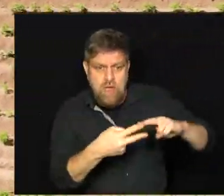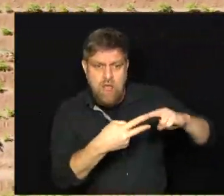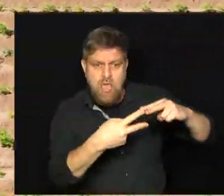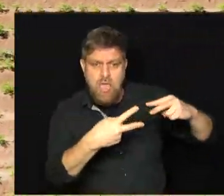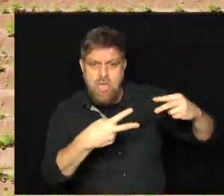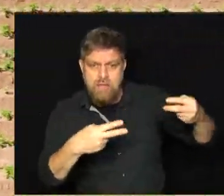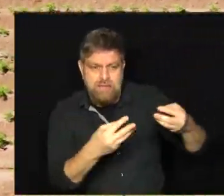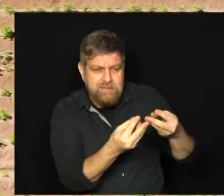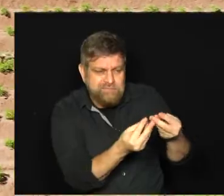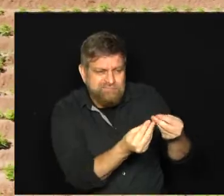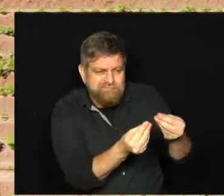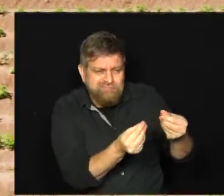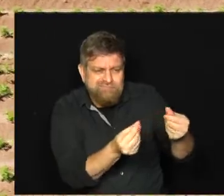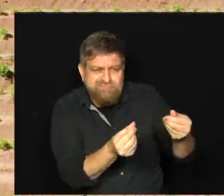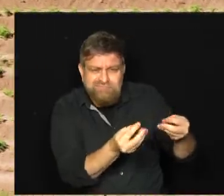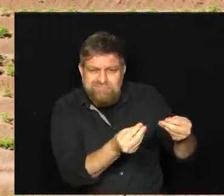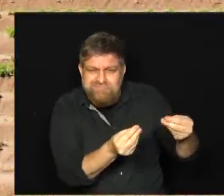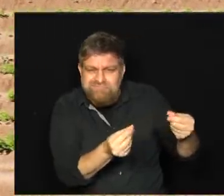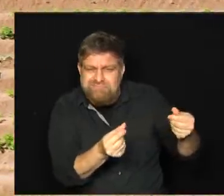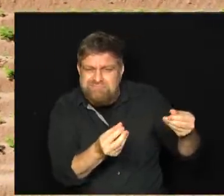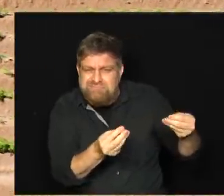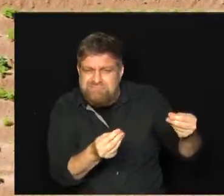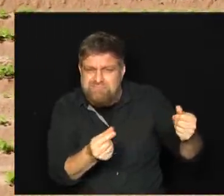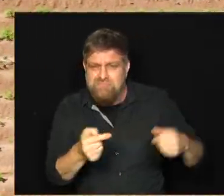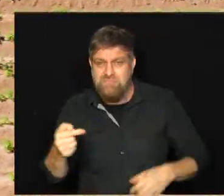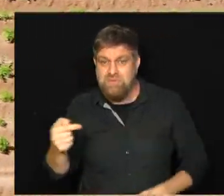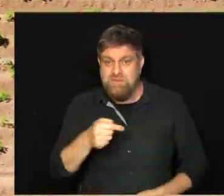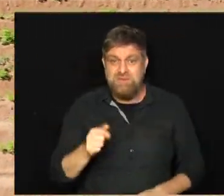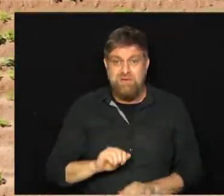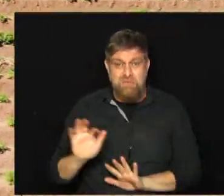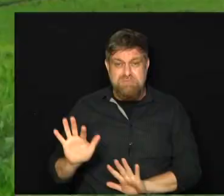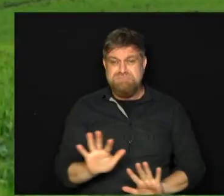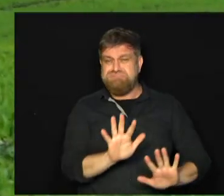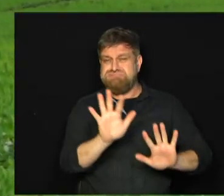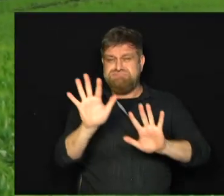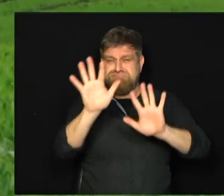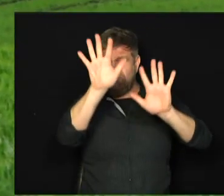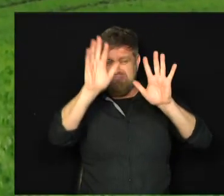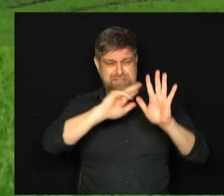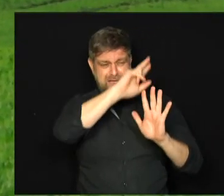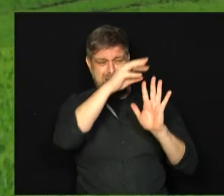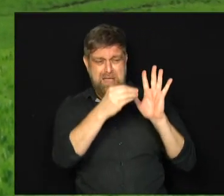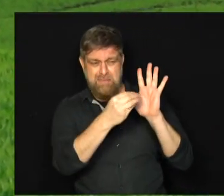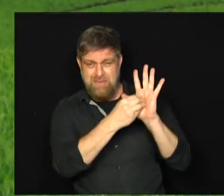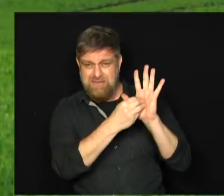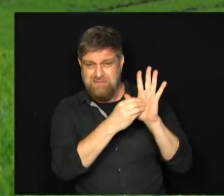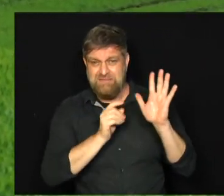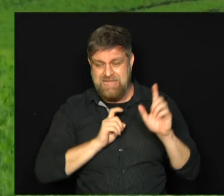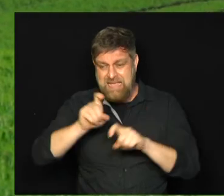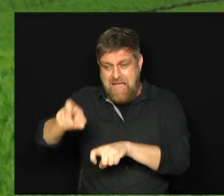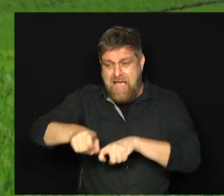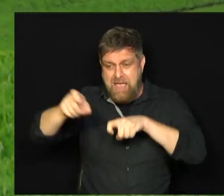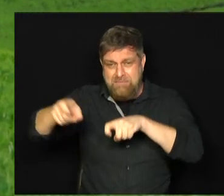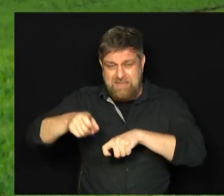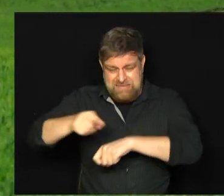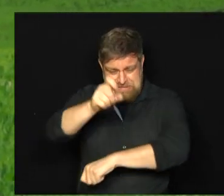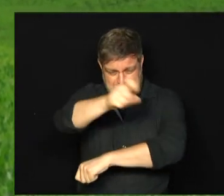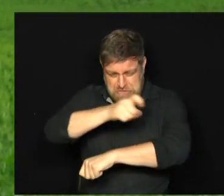já tem o maior contribuinte para a poluição ambiental são os